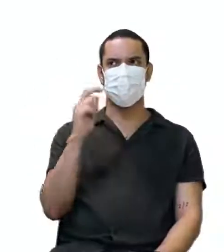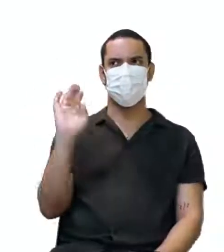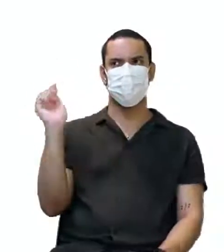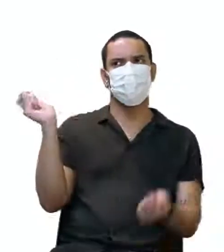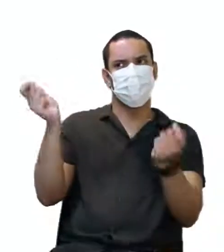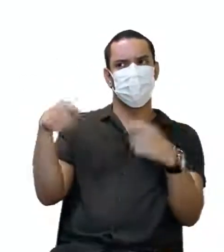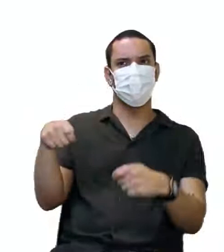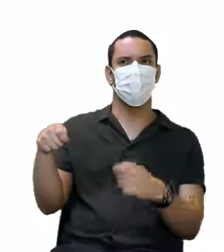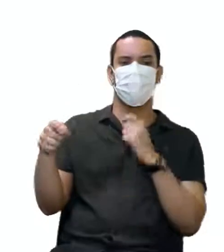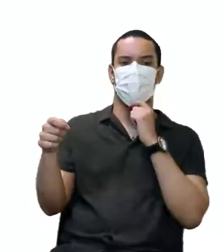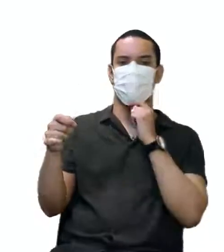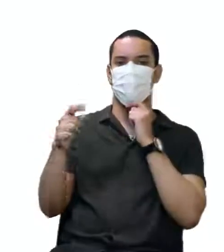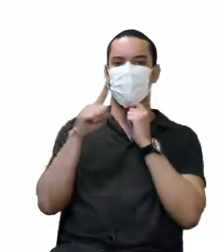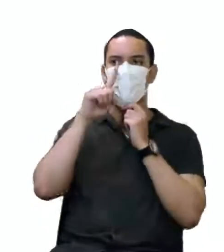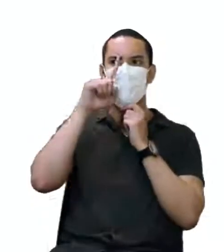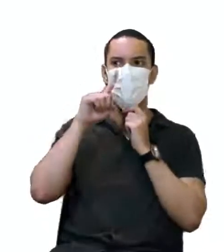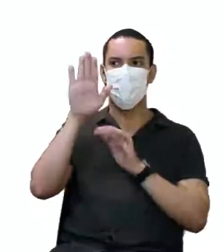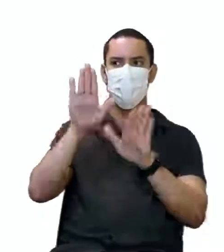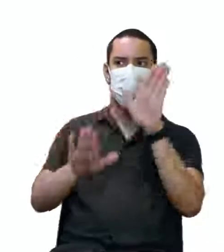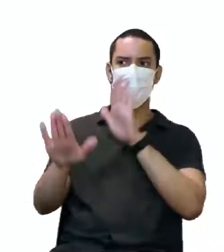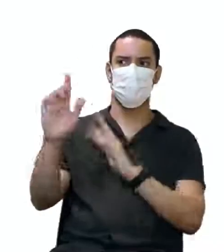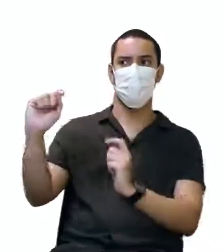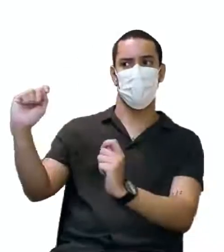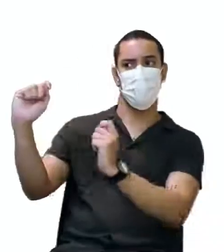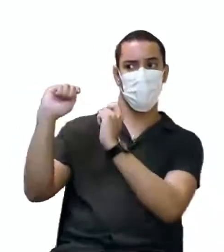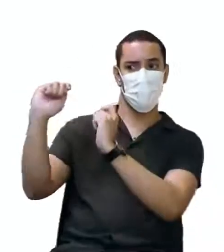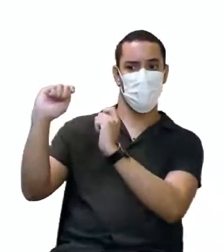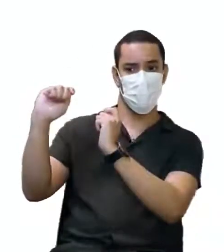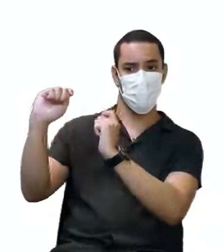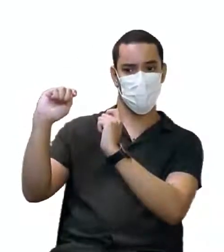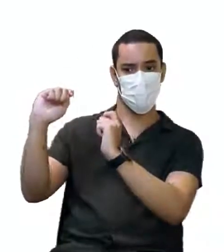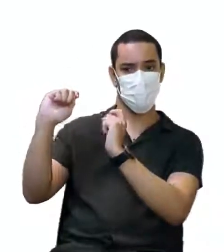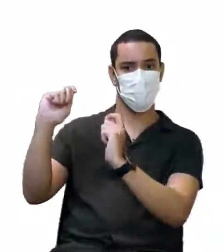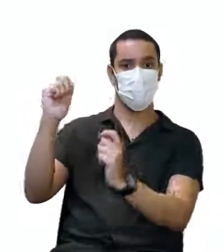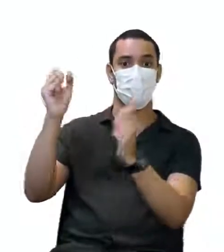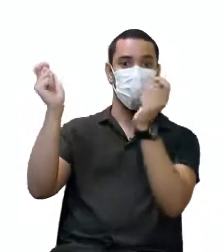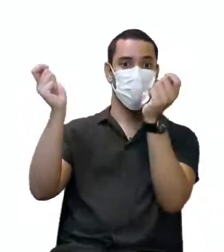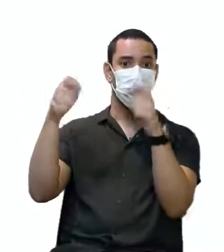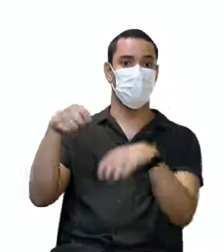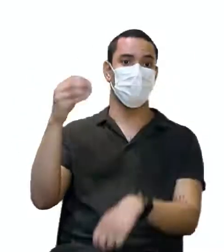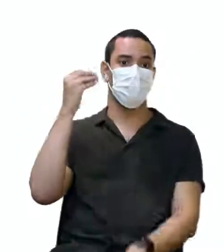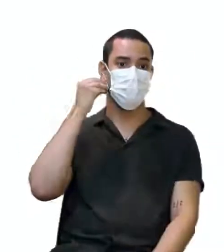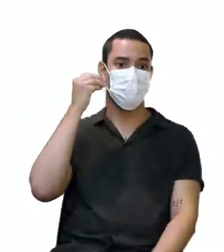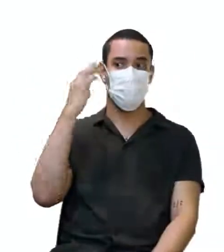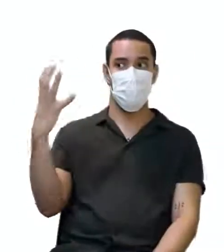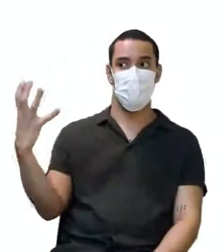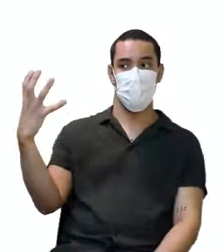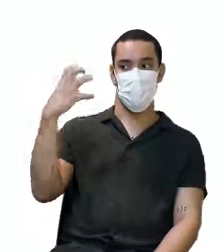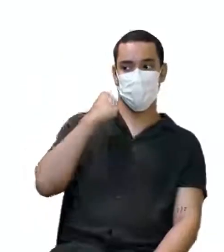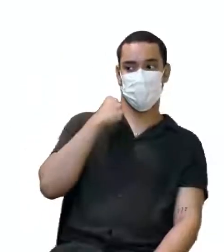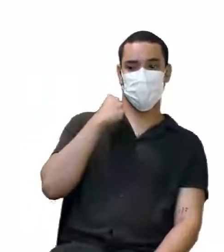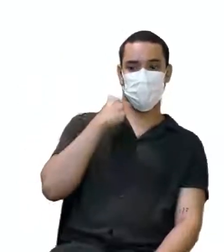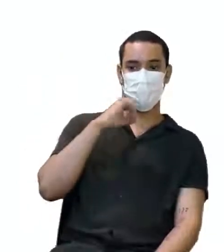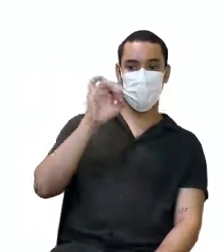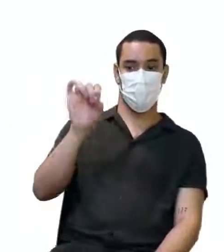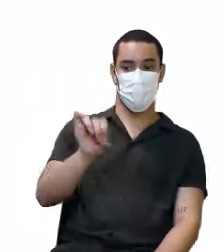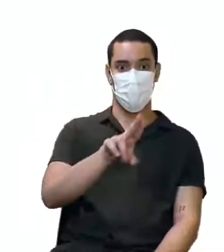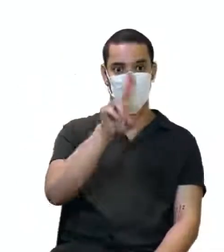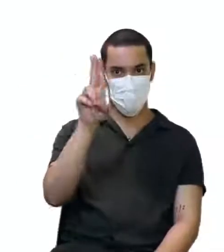ameaça, né? Um grande animal que poderia tentar se alimentar deles. Ou